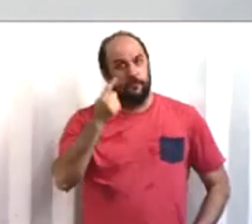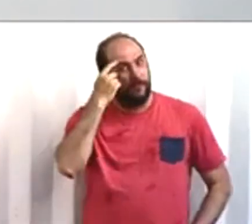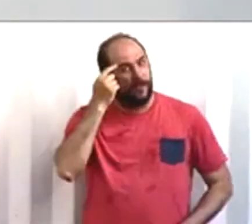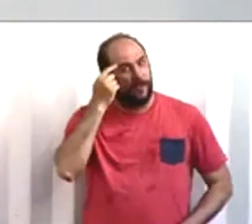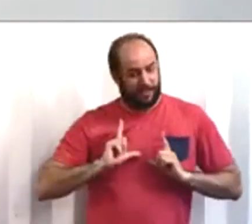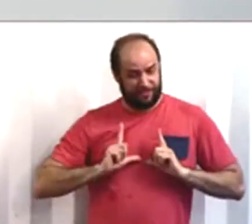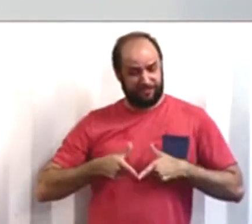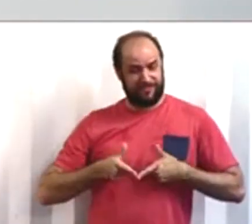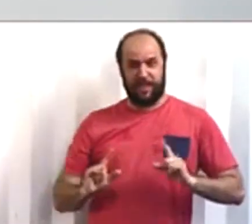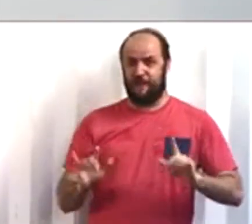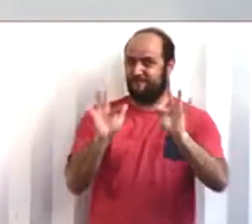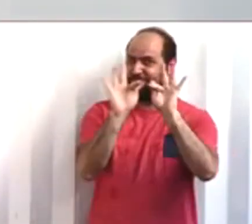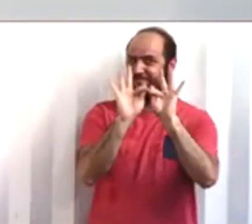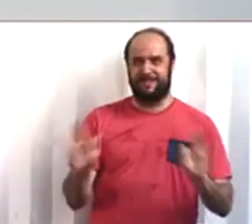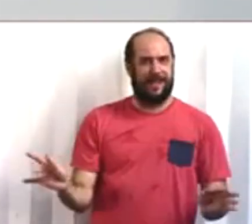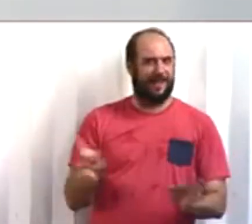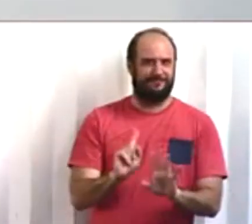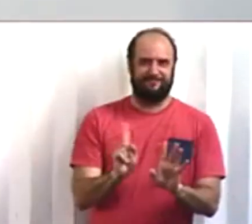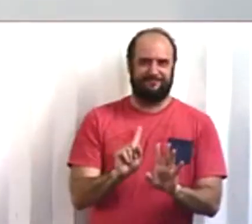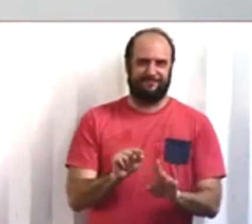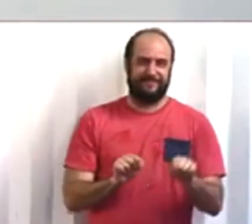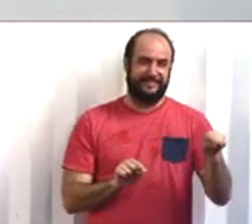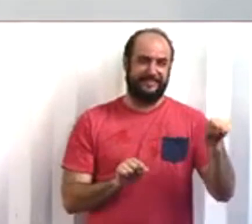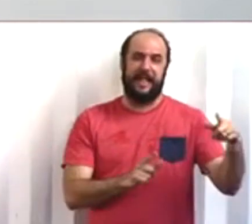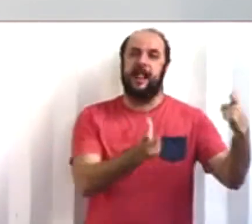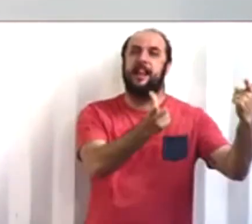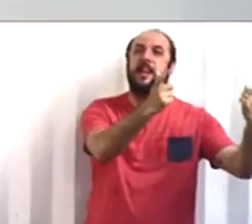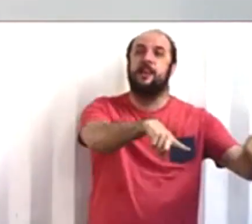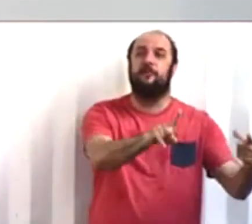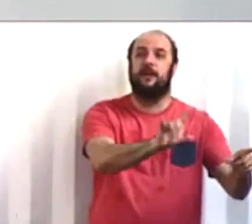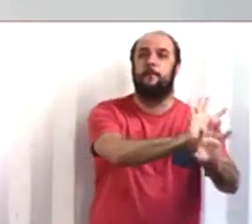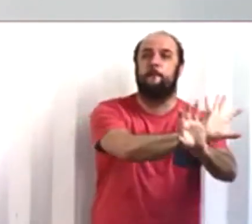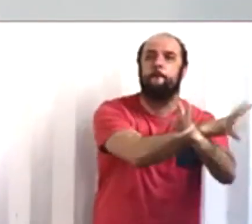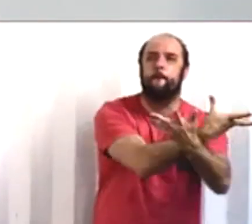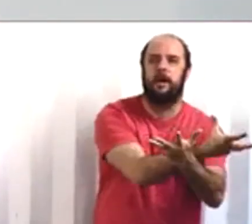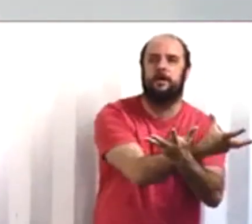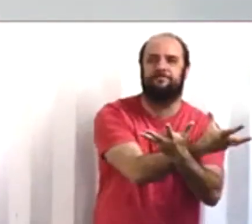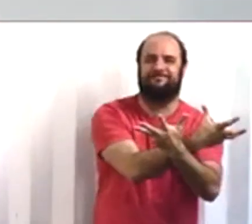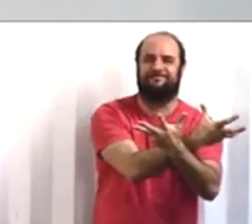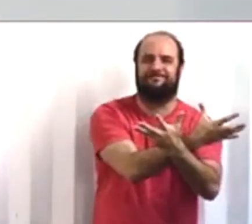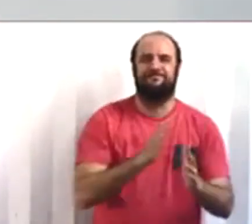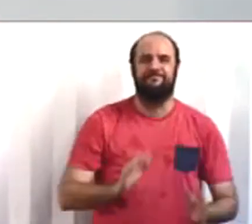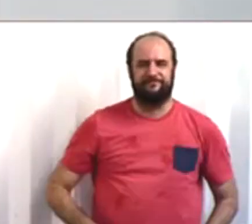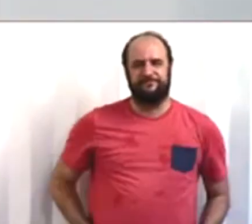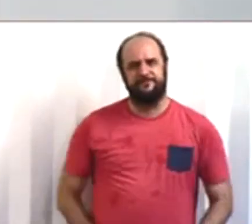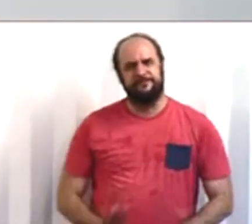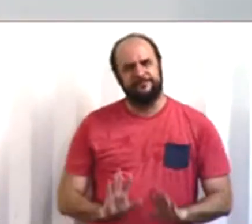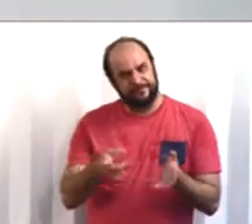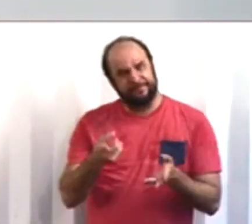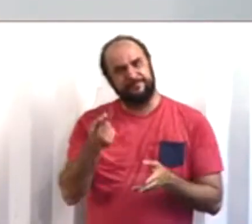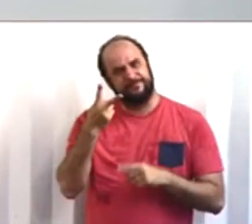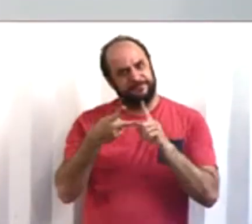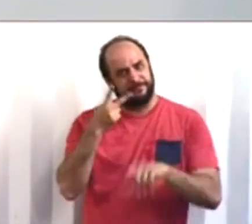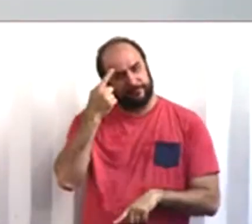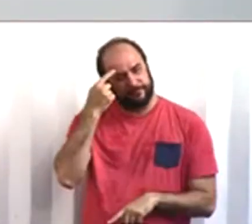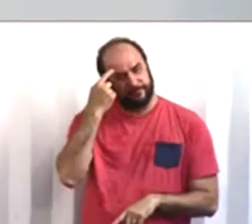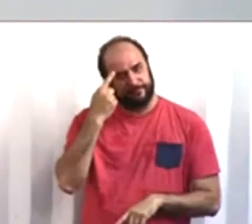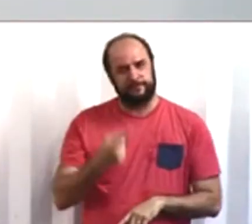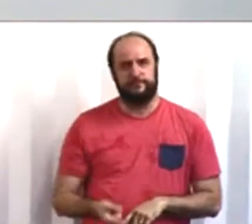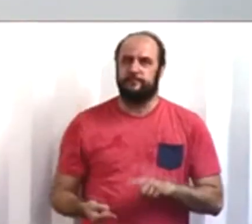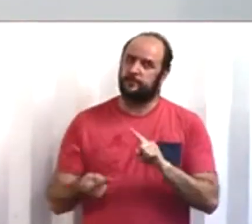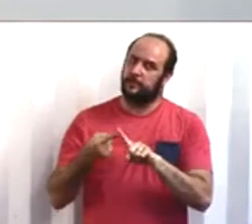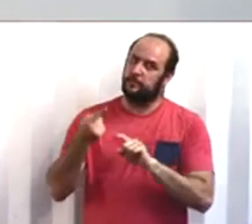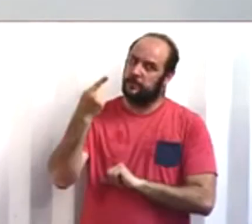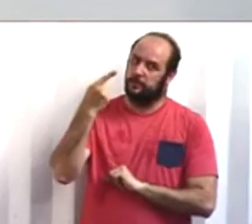judeus. Ele estava no deserto. É a segunda coisa então que eu gostaria de deixar para que pensássemos. A primeira é que